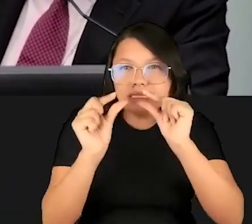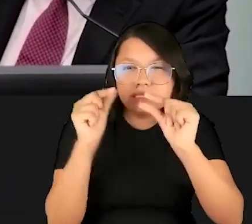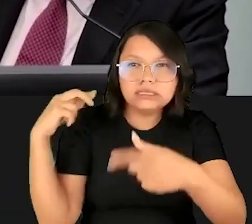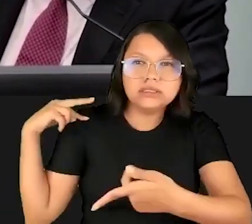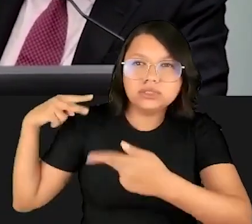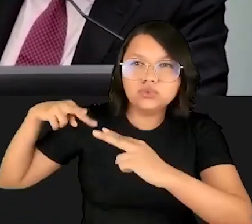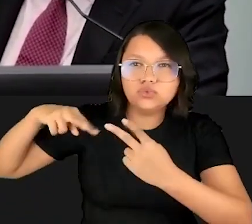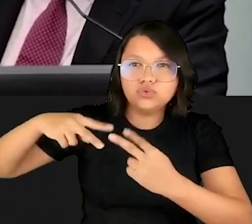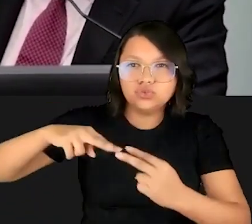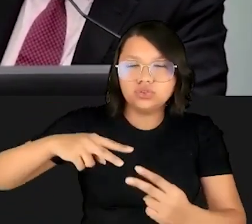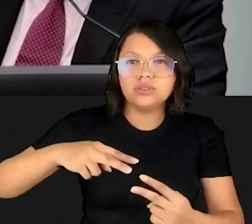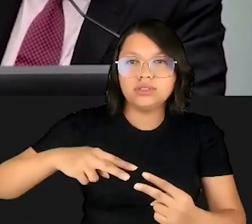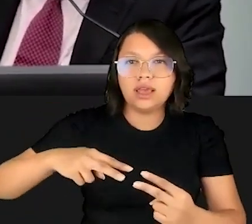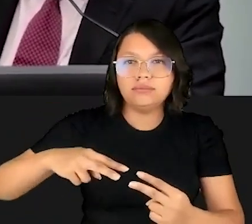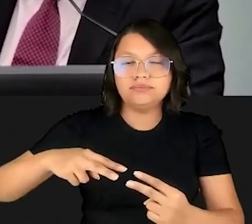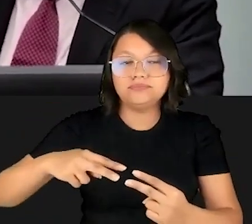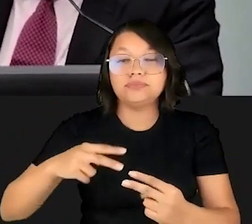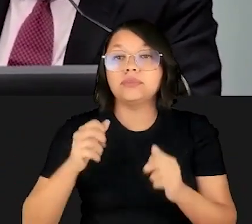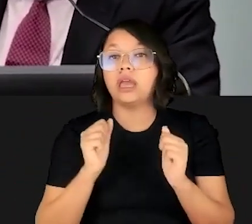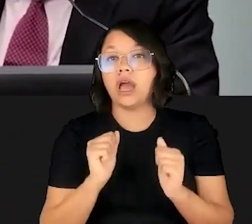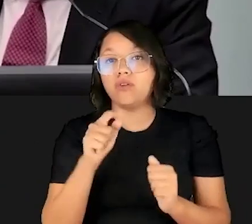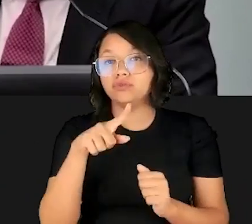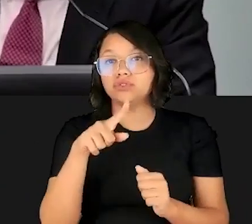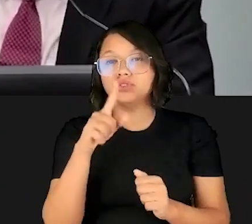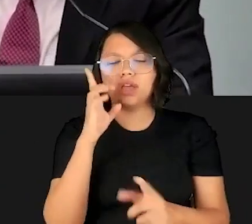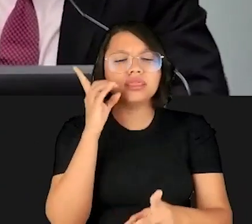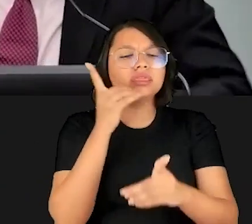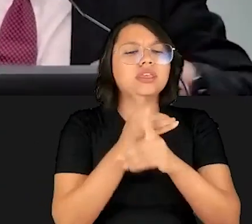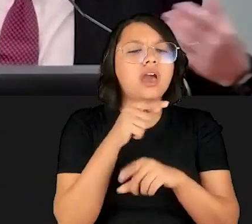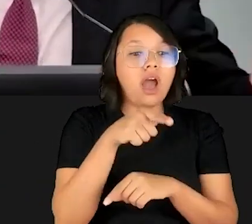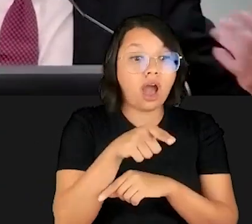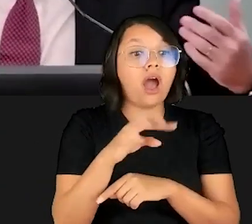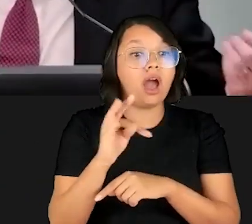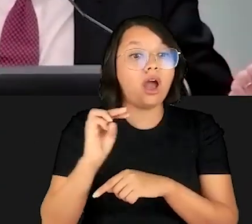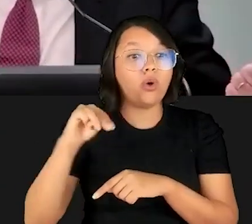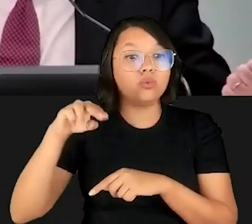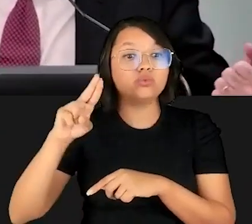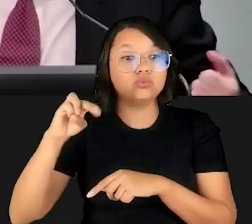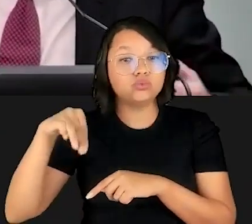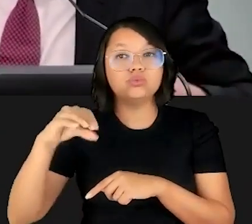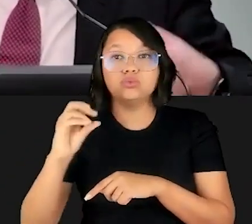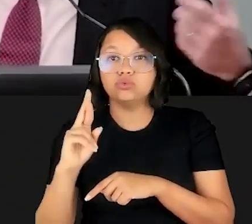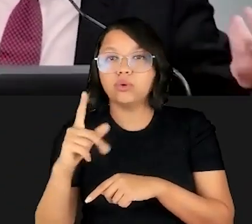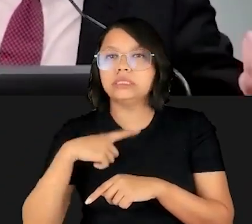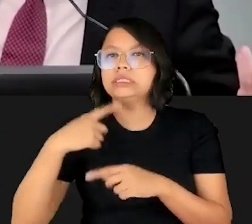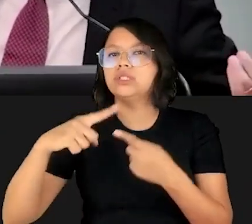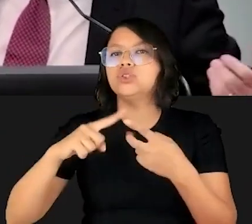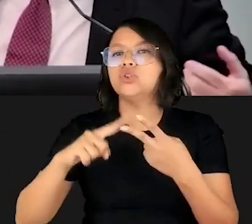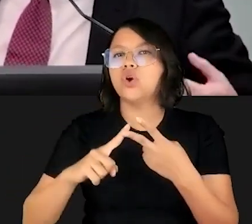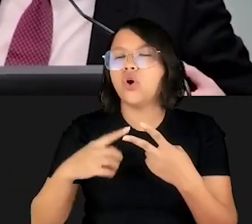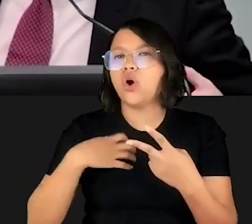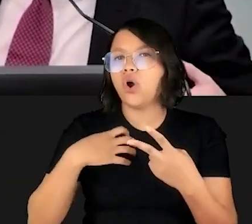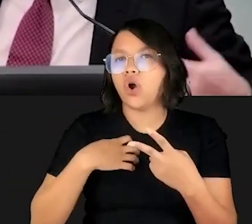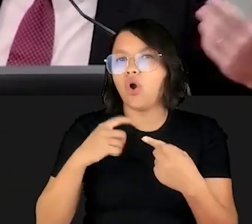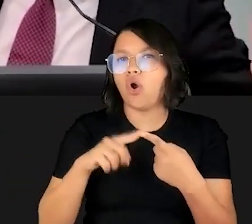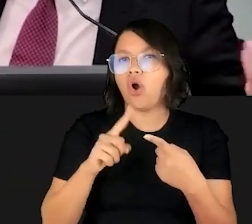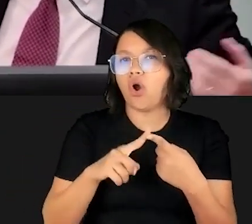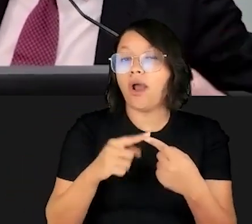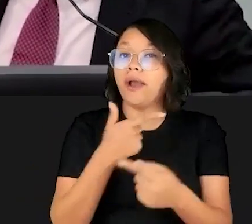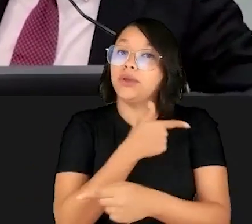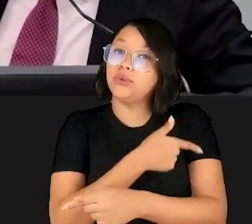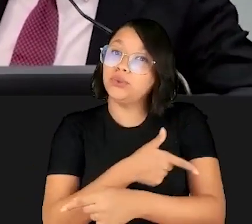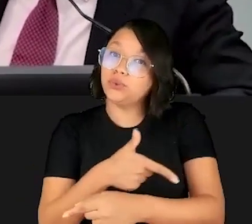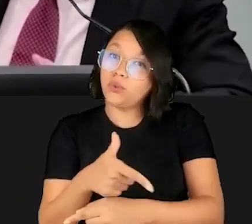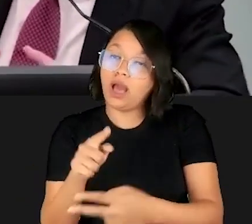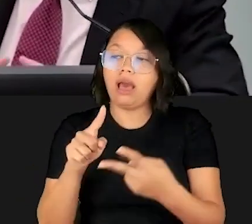DNA circulante que permitem que você faça a identificação do tumor. Tem duas maneiras de você fazer isso, educada e não educada, informado